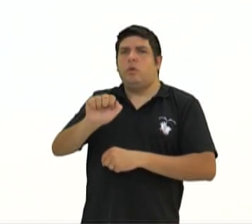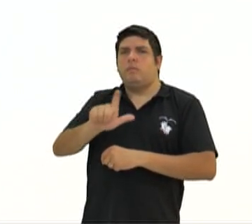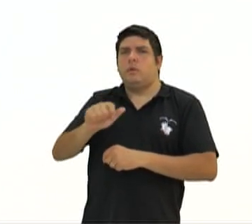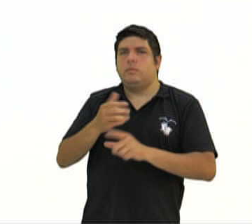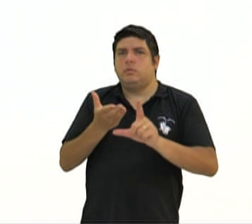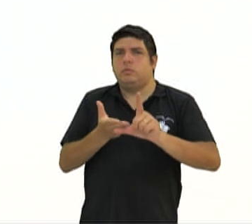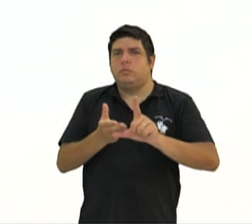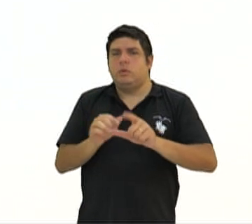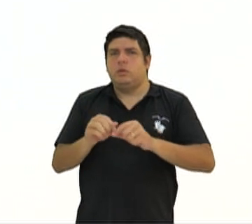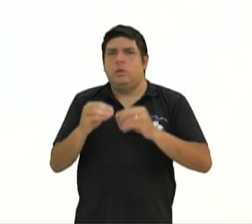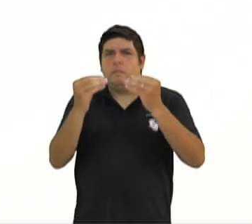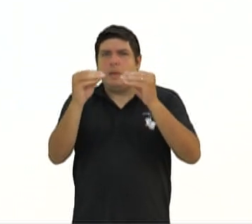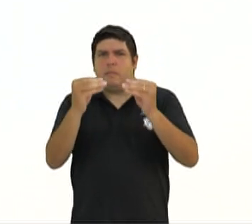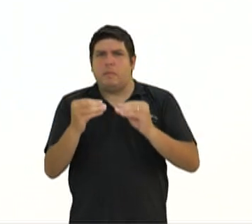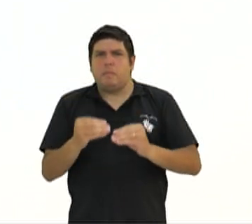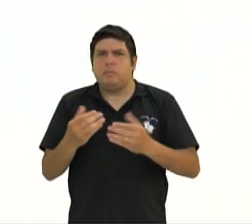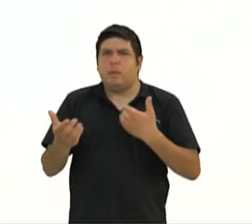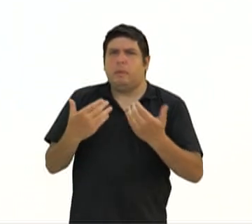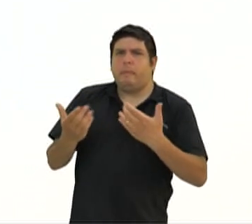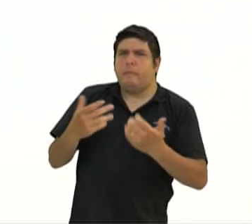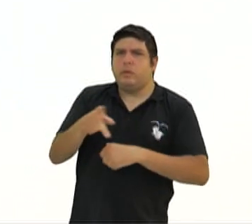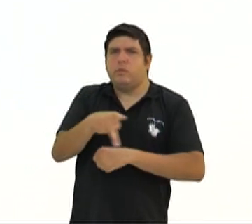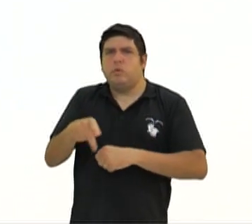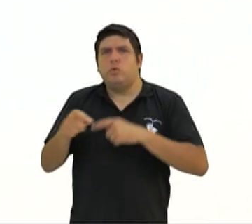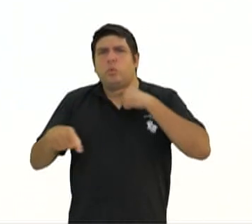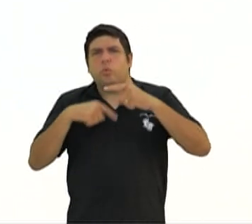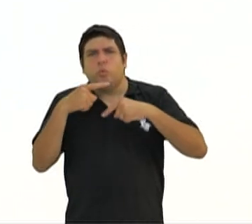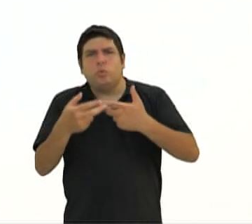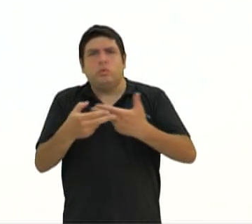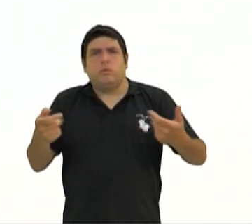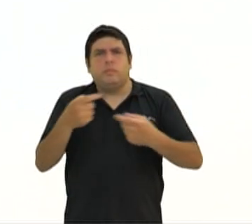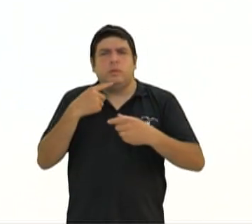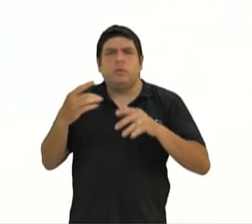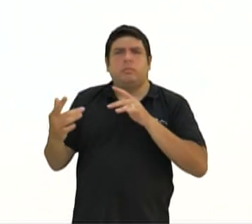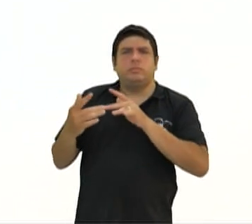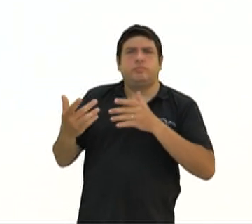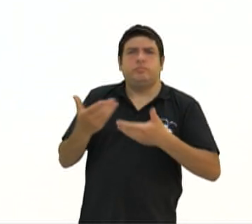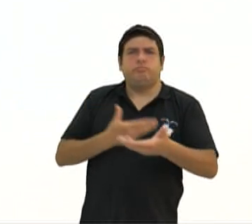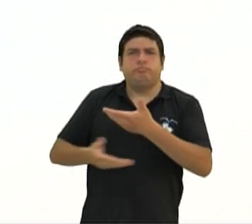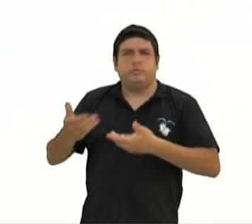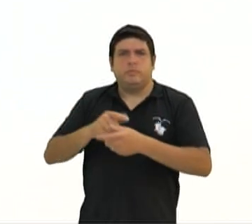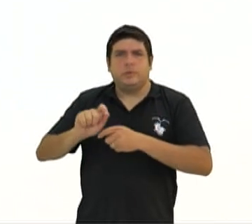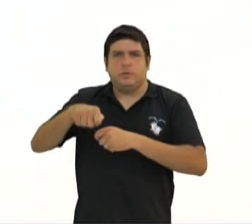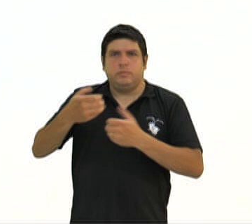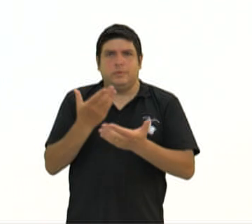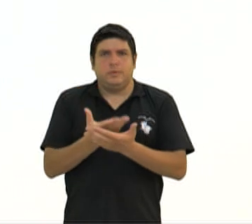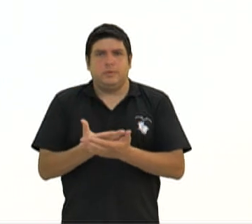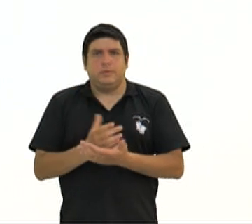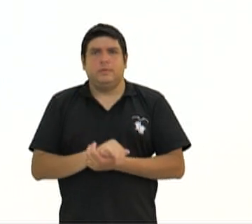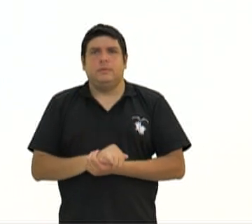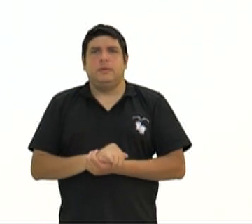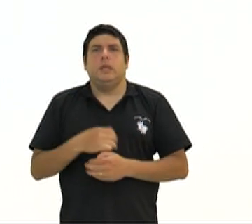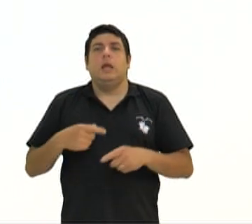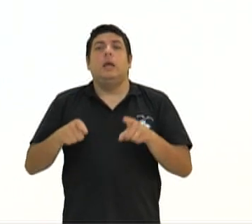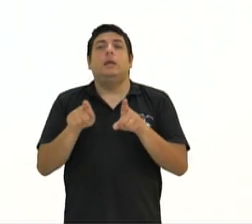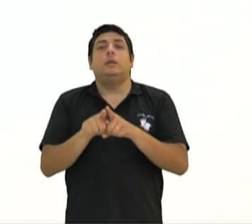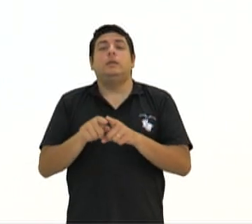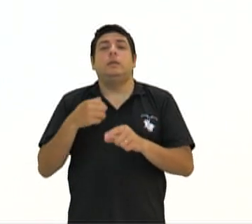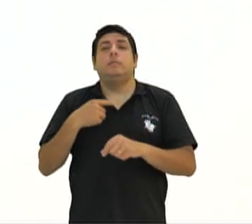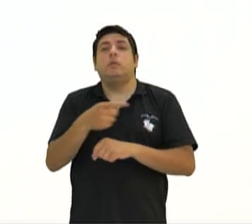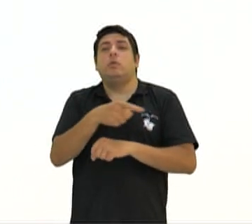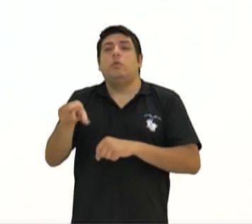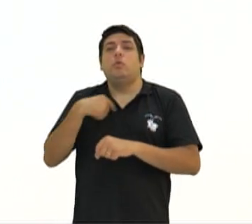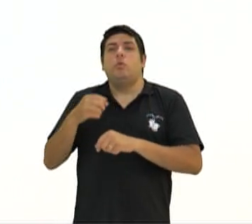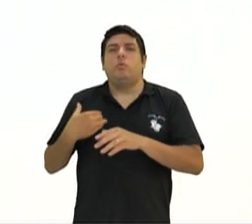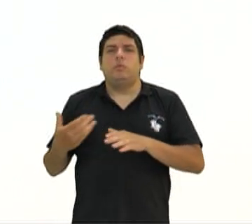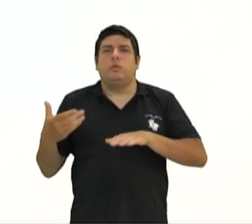poder conversar com o teu professor sobre dúvidas, questionamentos, qualquer coisa pertinente referente às aulas, ok? E também a galera que pega